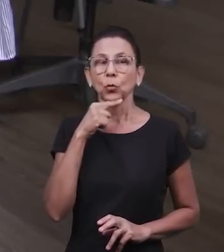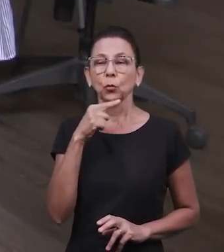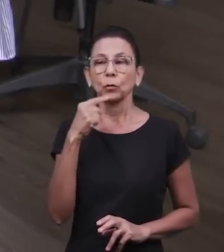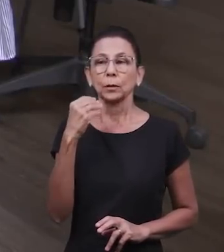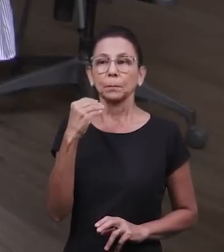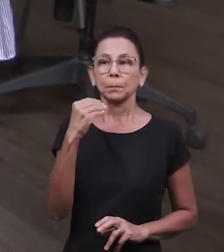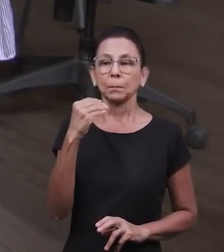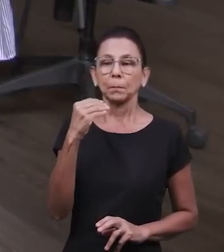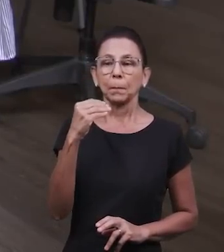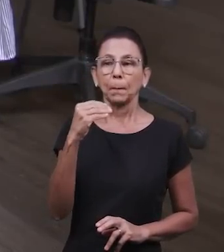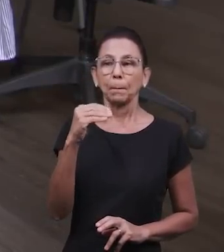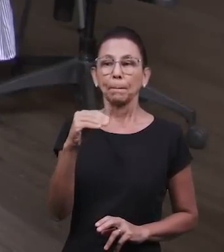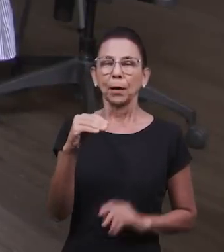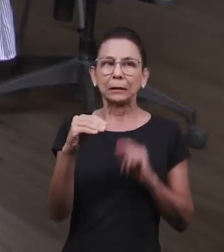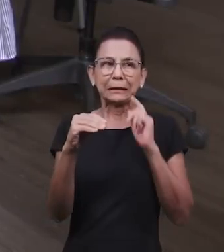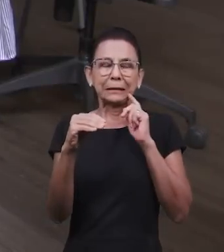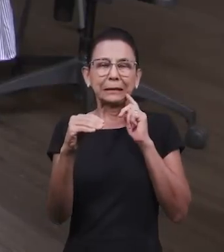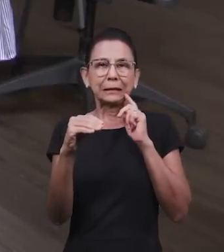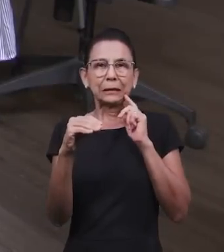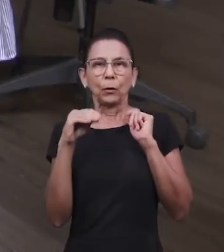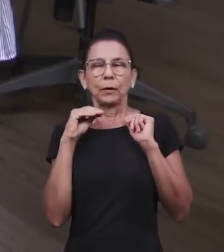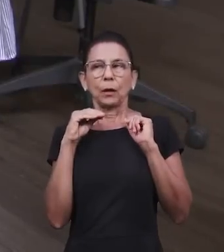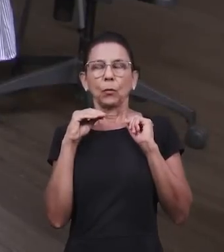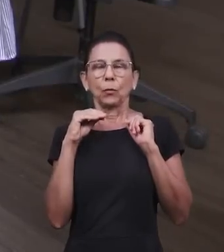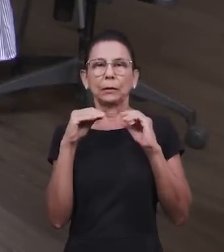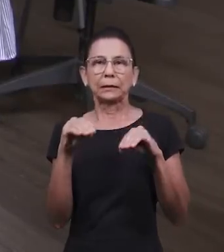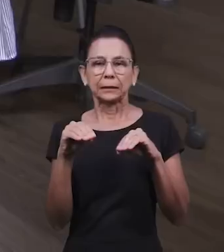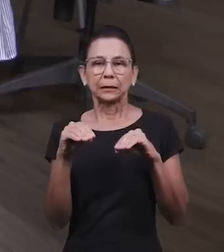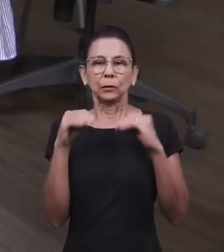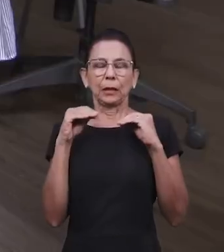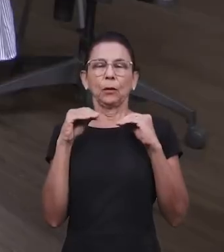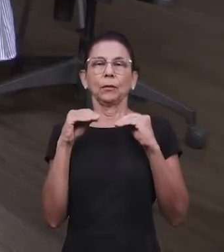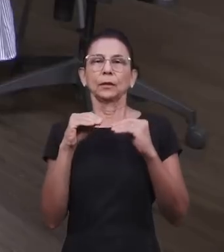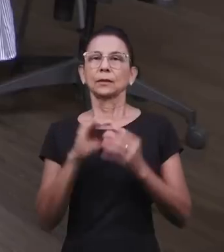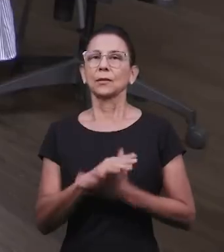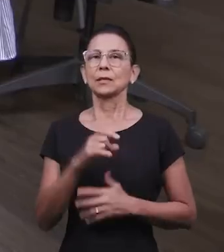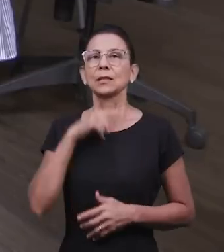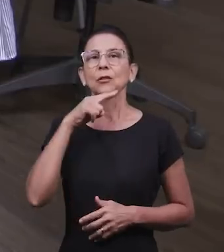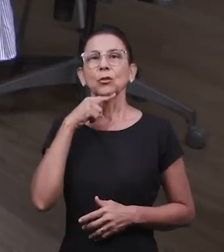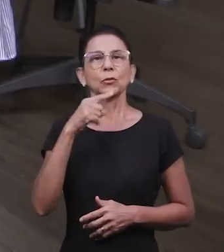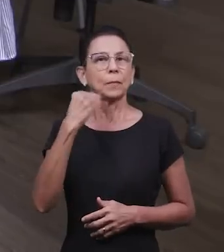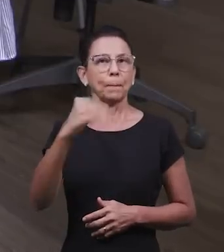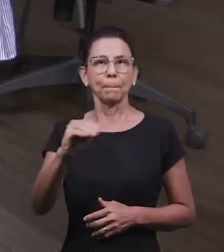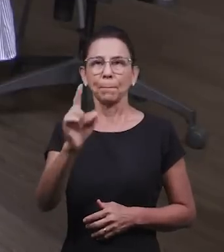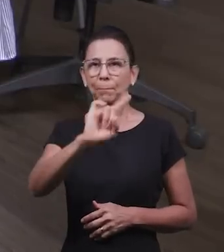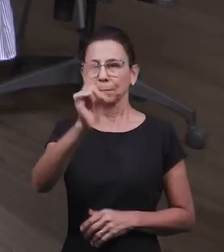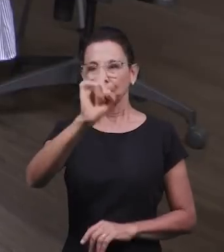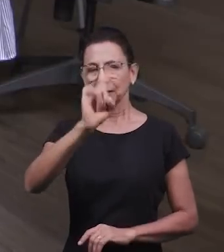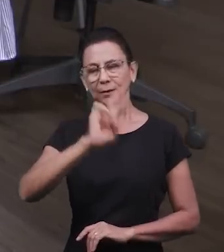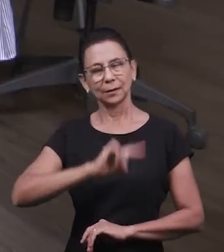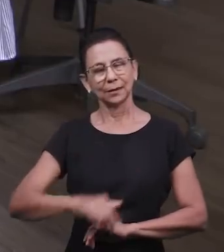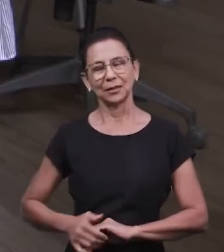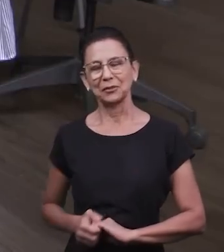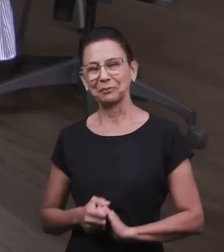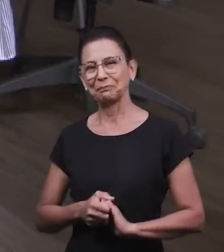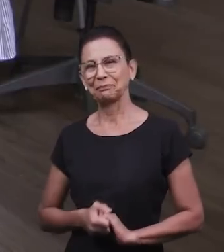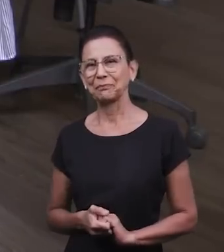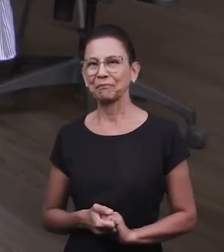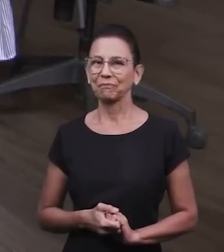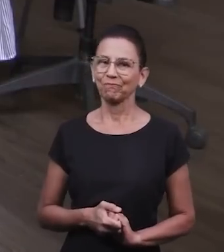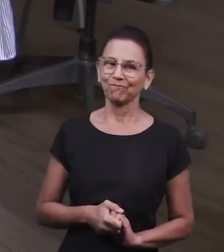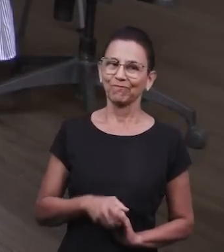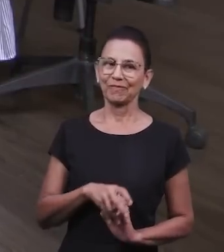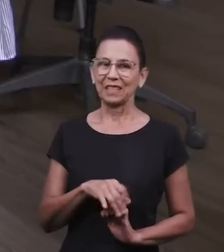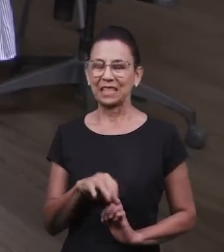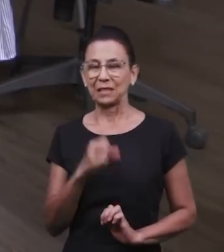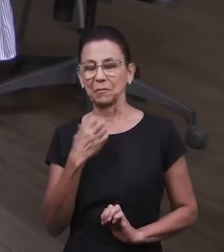Porque se você, alguma coisa, e em muitos casos é o Espírito Santo, às vezes a sua consciência técnica de que aquilo não é bom por